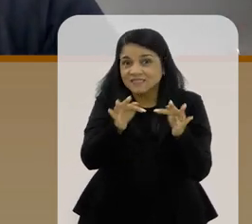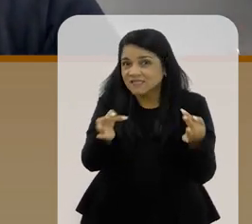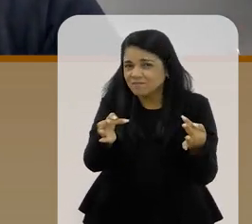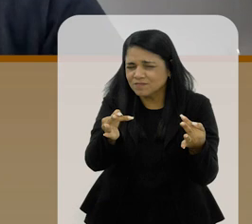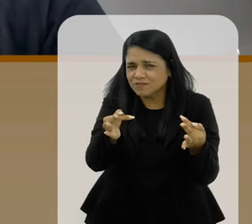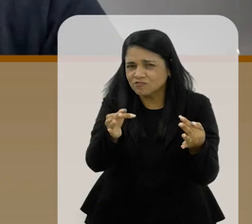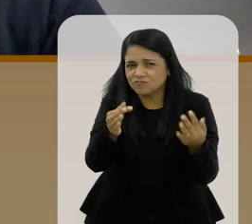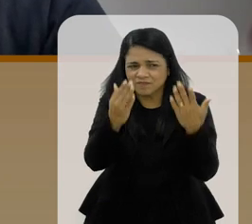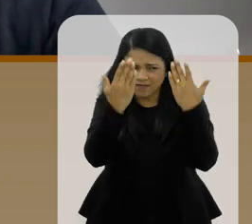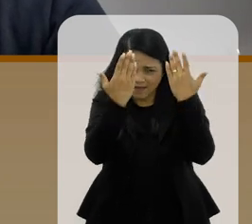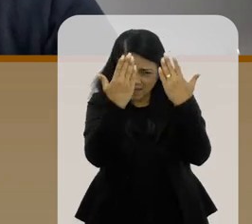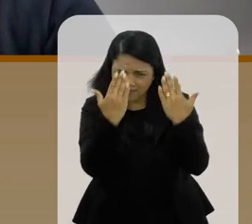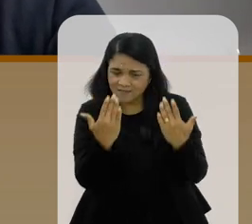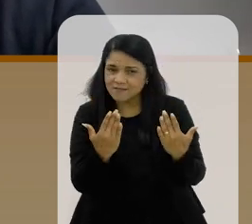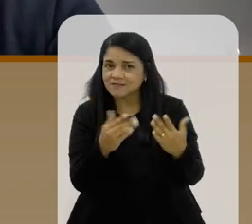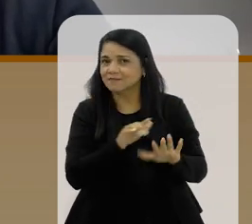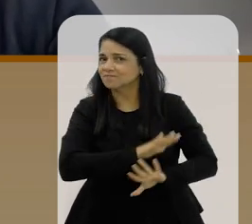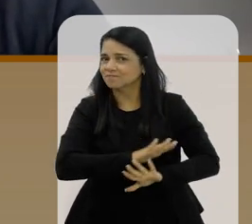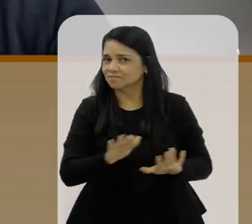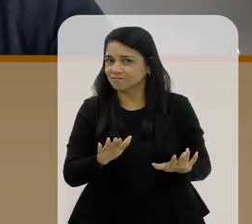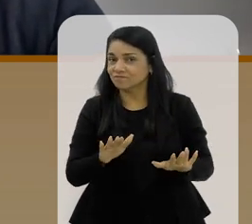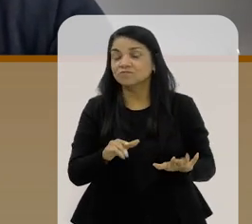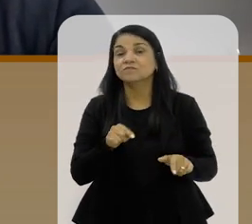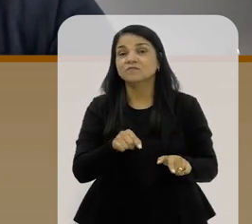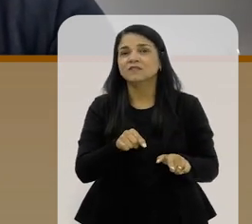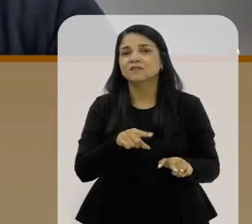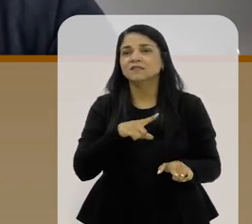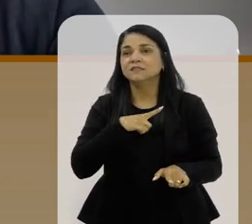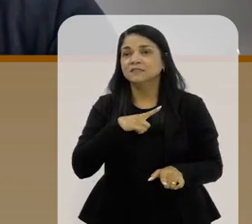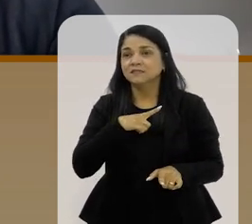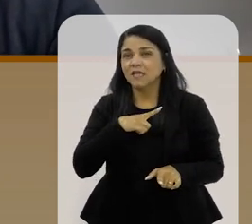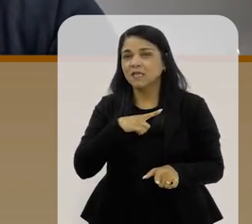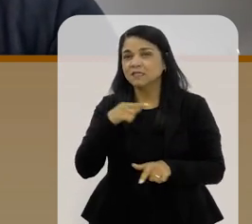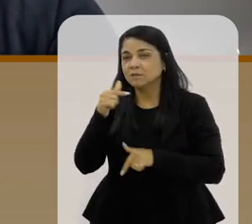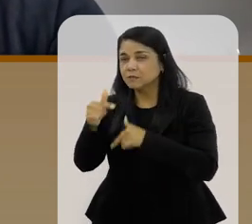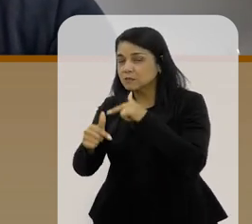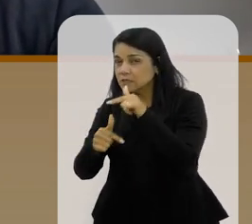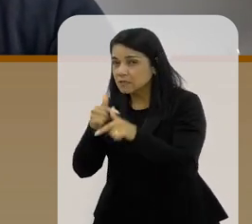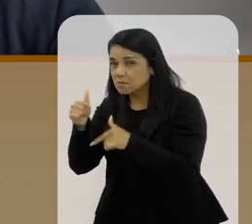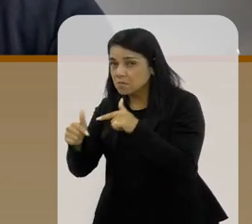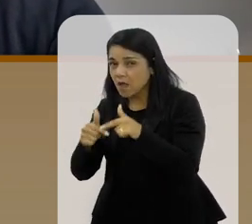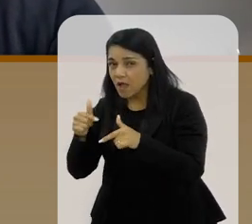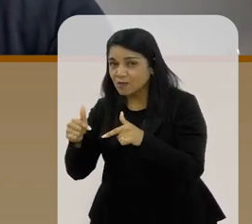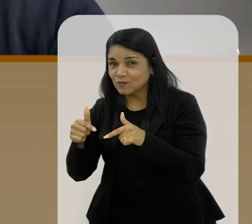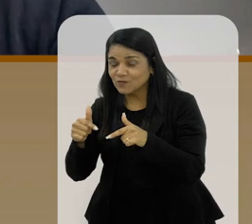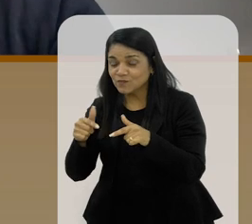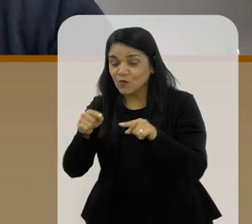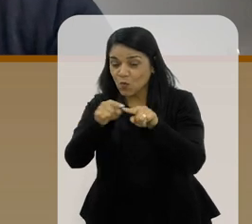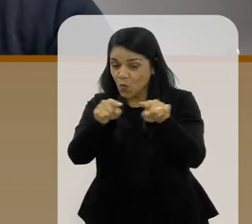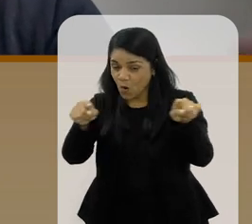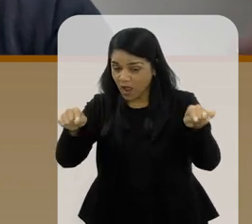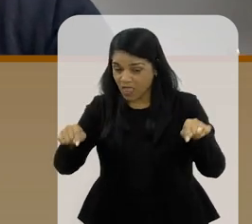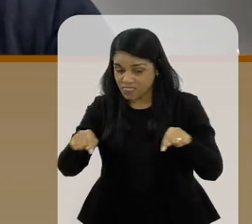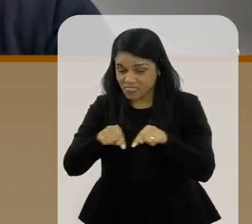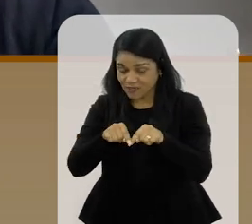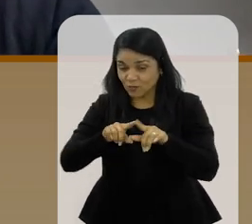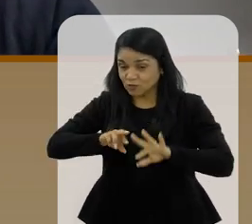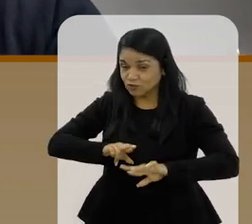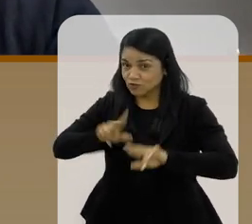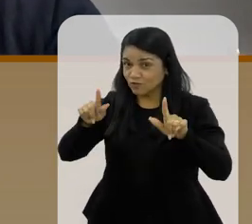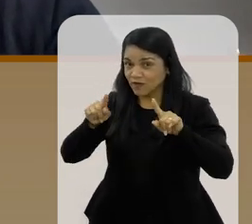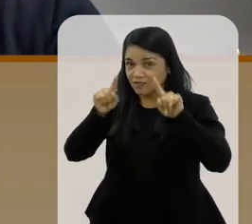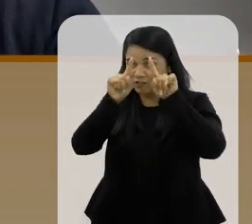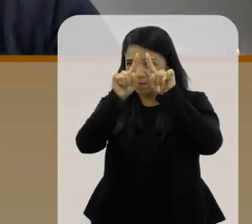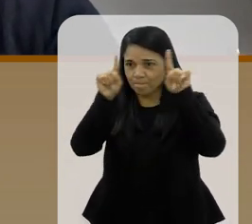clássico, relativamente fácil de ser analisado, e Eu trabalhei, por exemplo, no caso em que o retângulo agora é